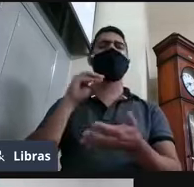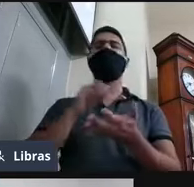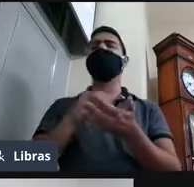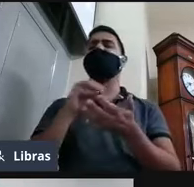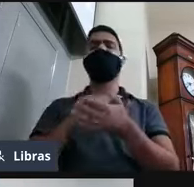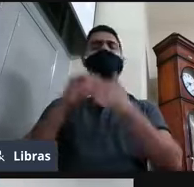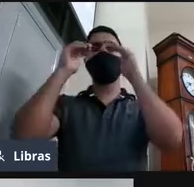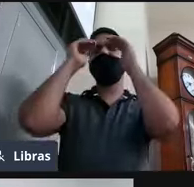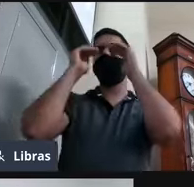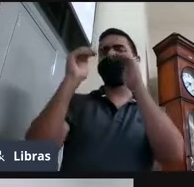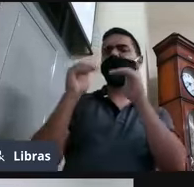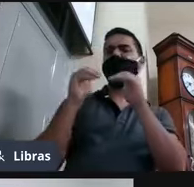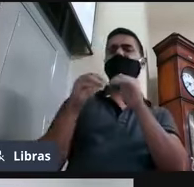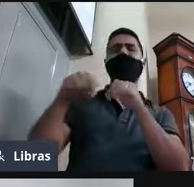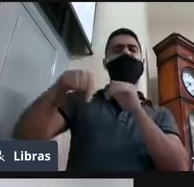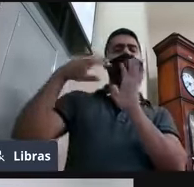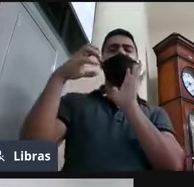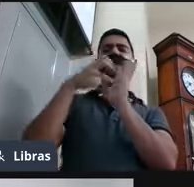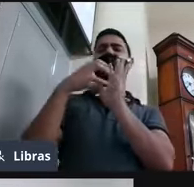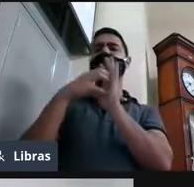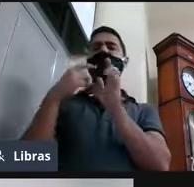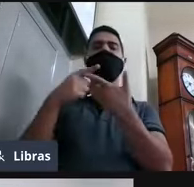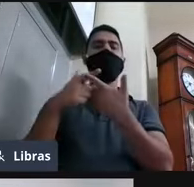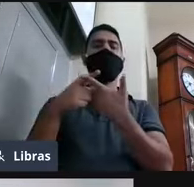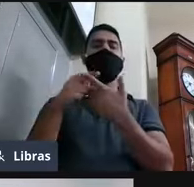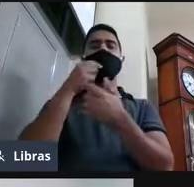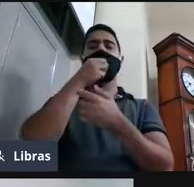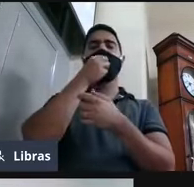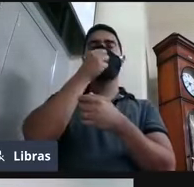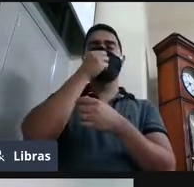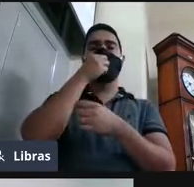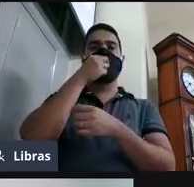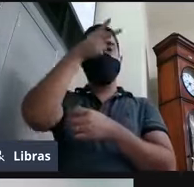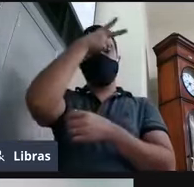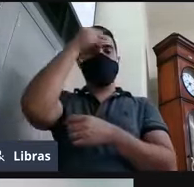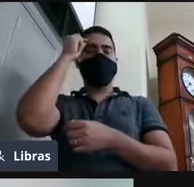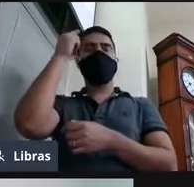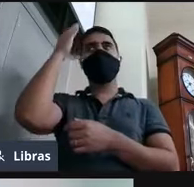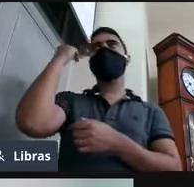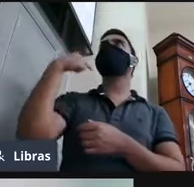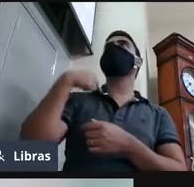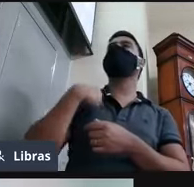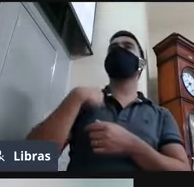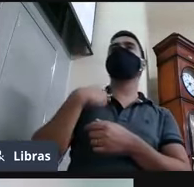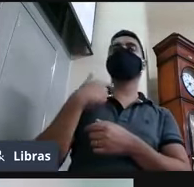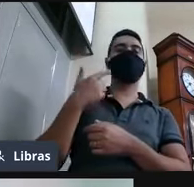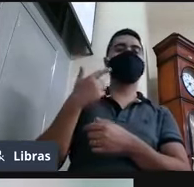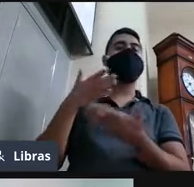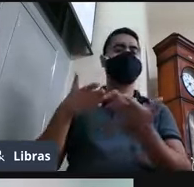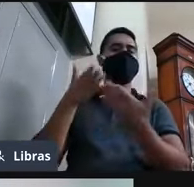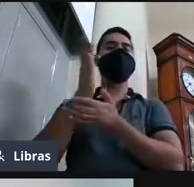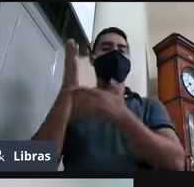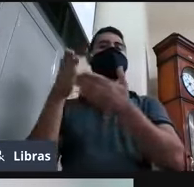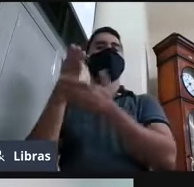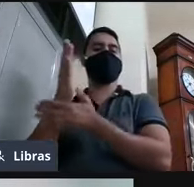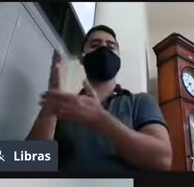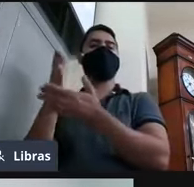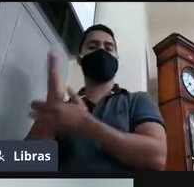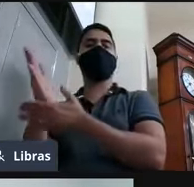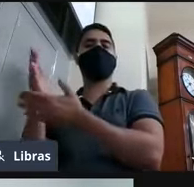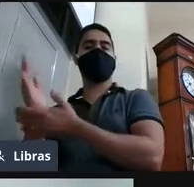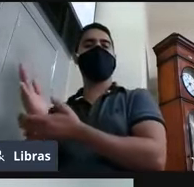Marquinho, com essa Câmara Legislativa, porque a hora que o prefeito soube, e todos da gestão dele, que eles tinham